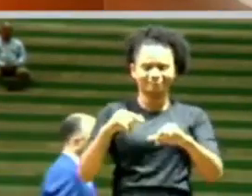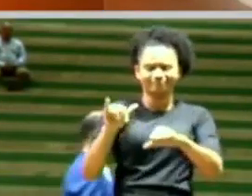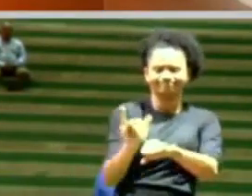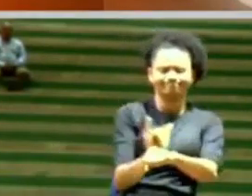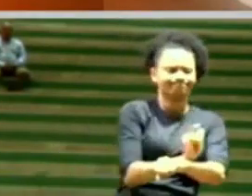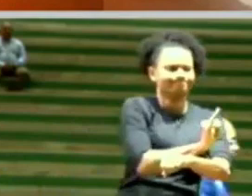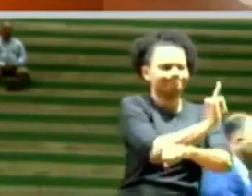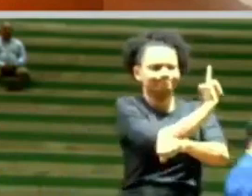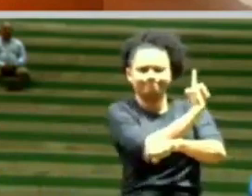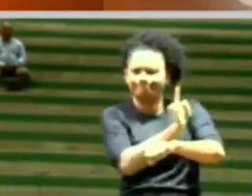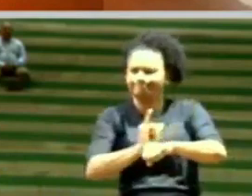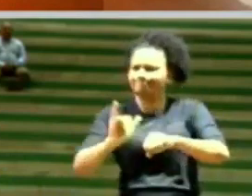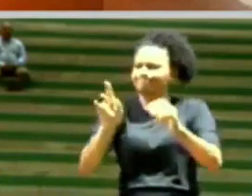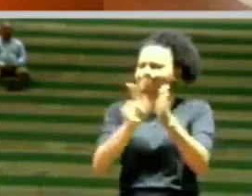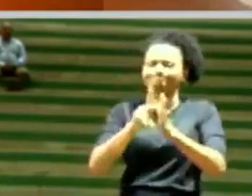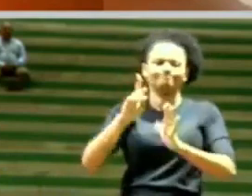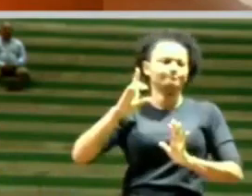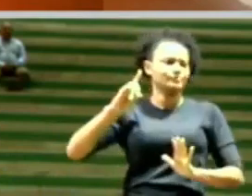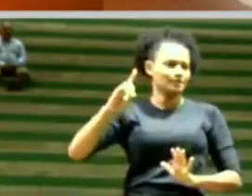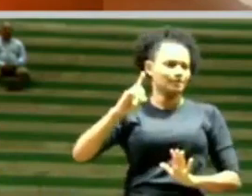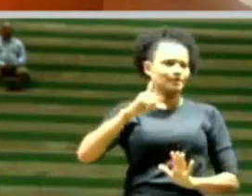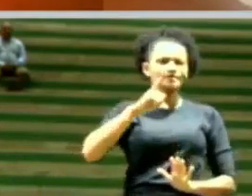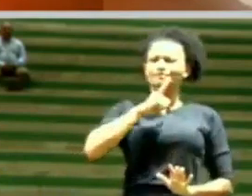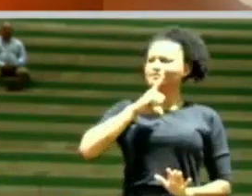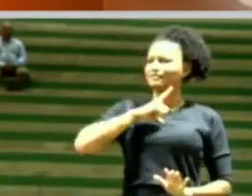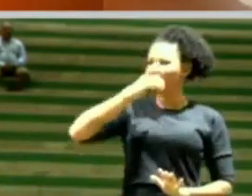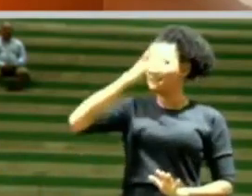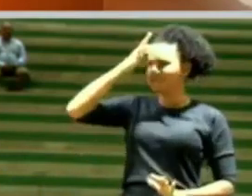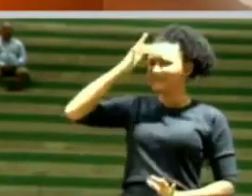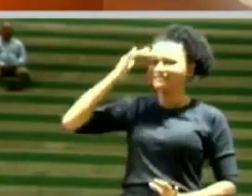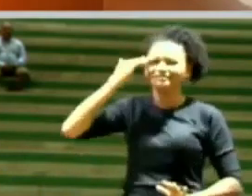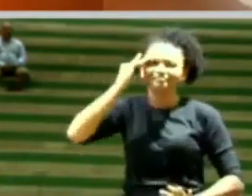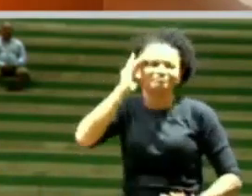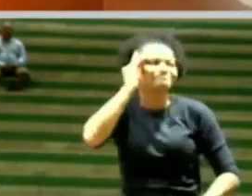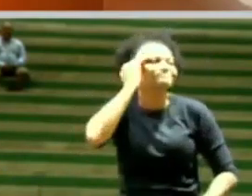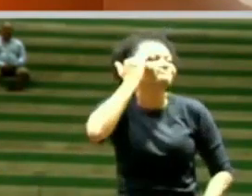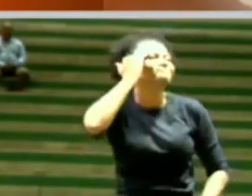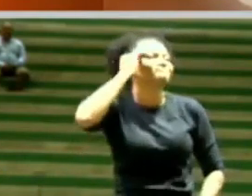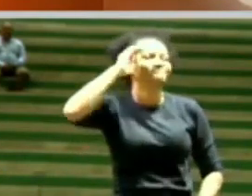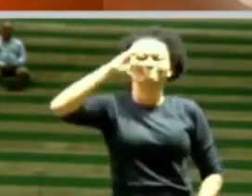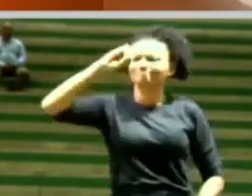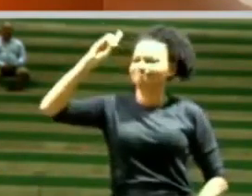estratégicos. Tem gente entendendo a voz de Deus já aqui.